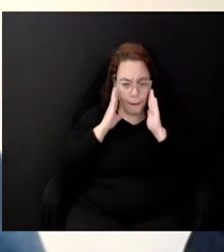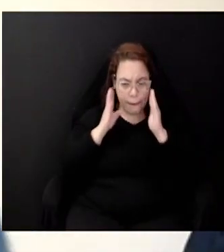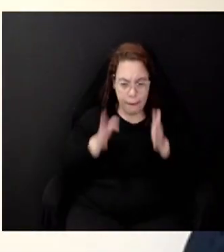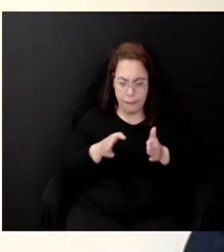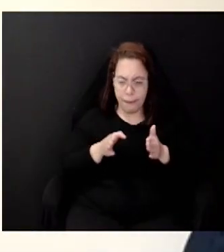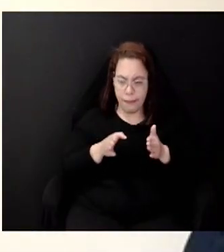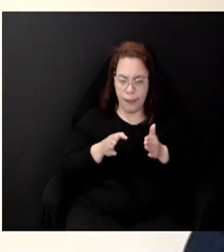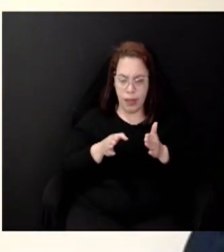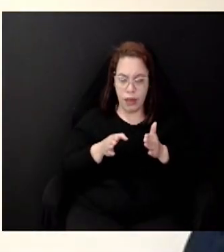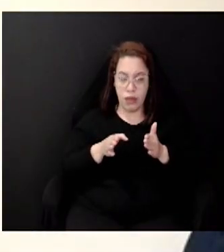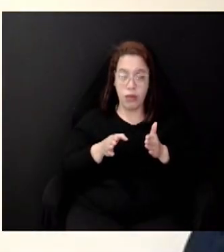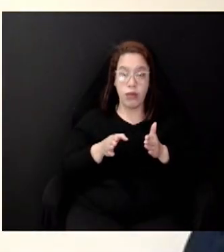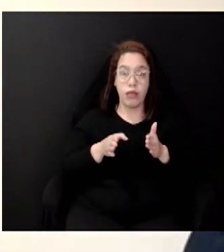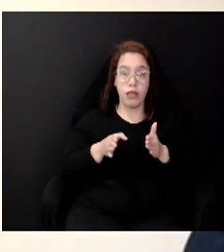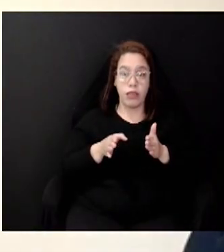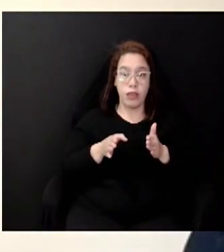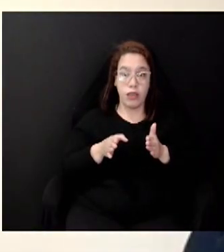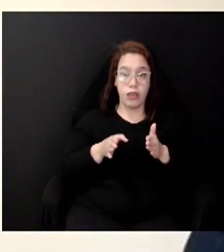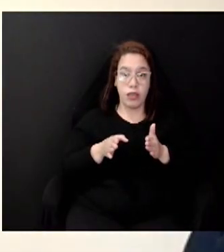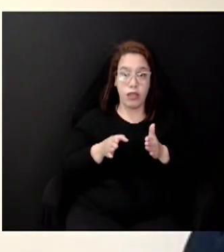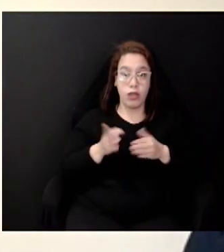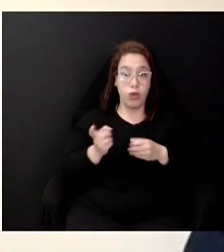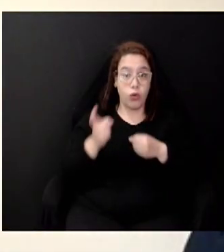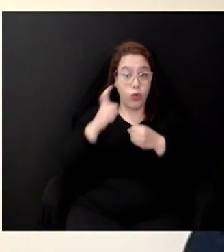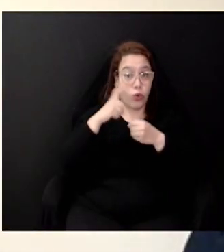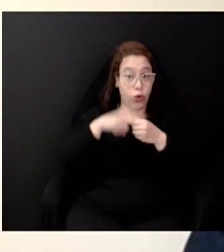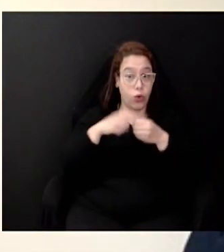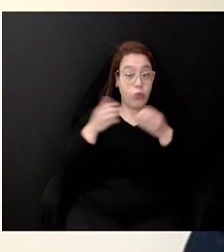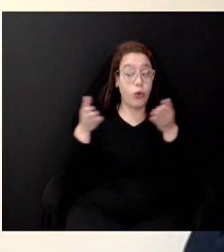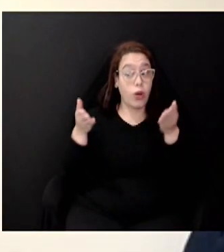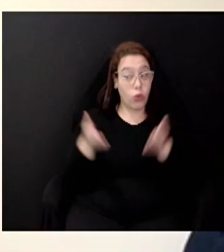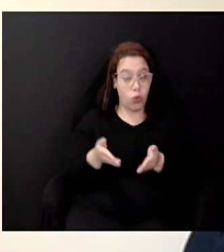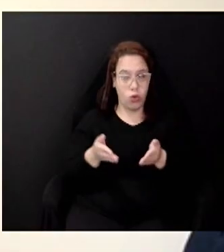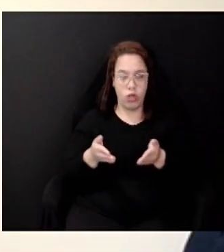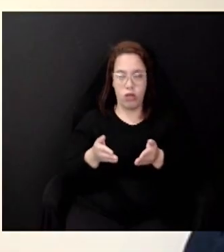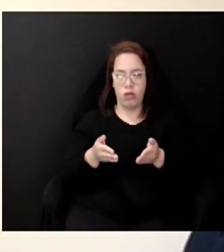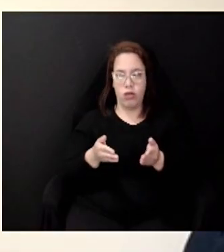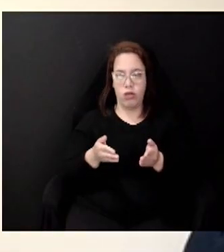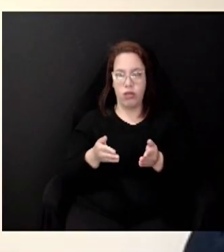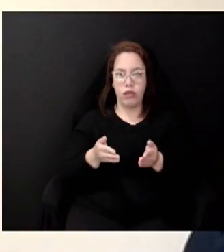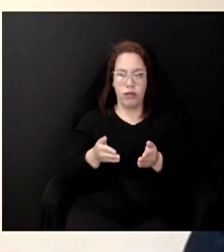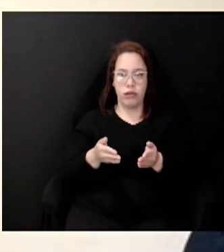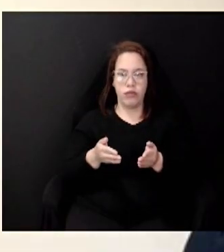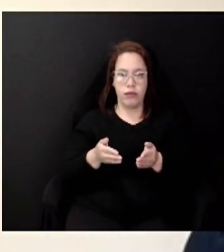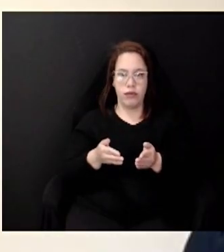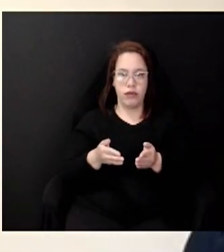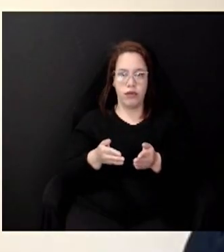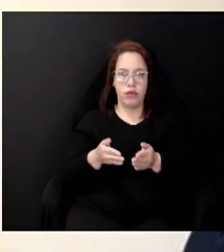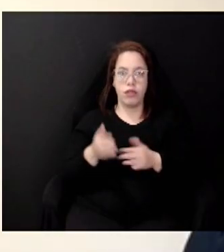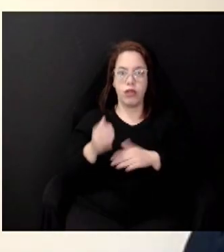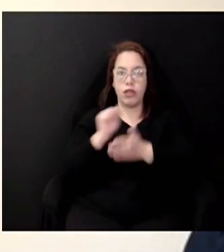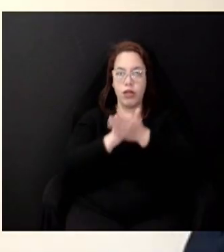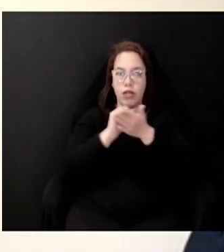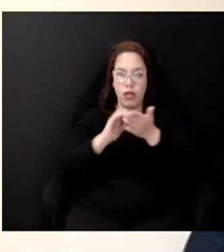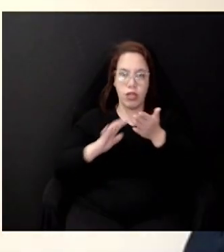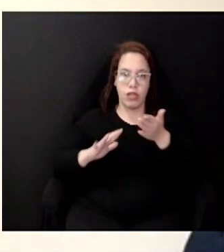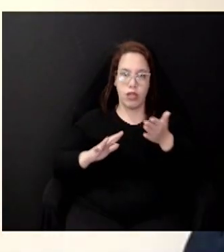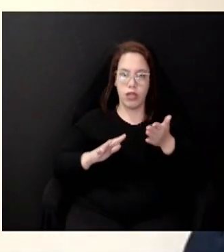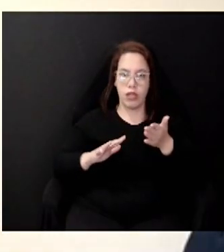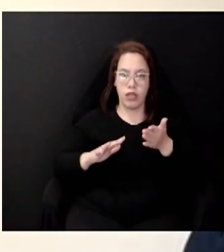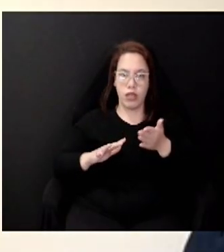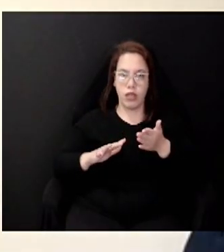esse voltar para o agora, né? Então, algumas atividades que vão exigir ali que a gente